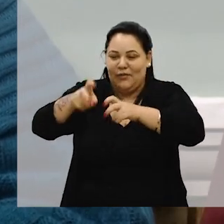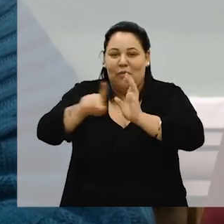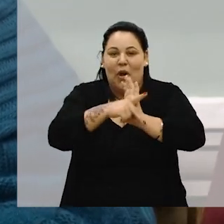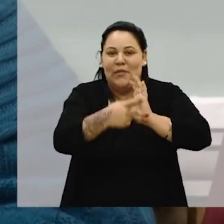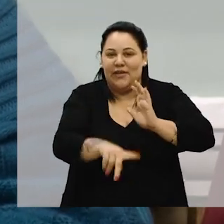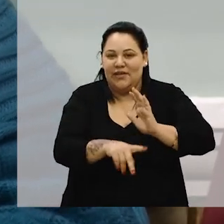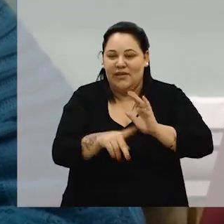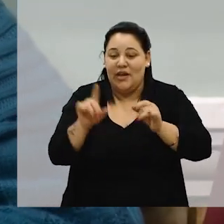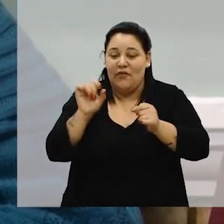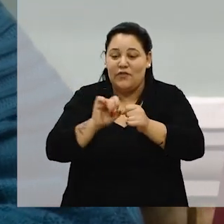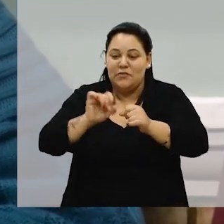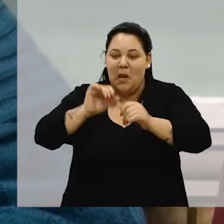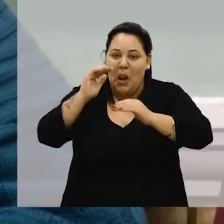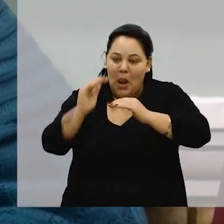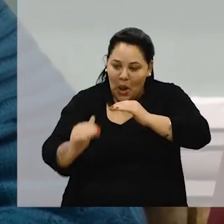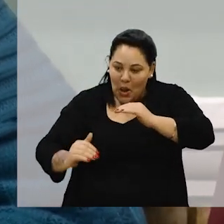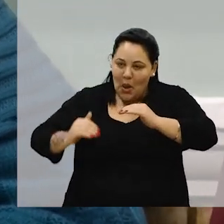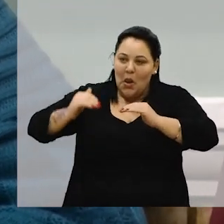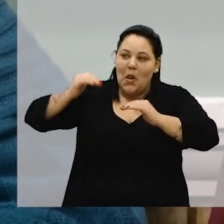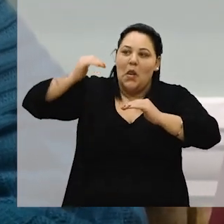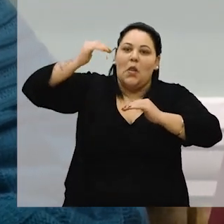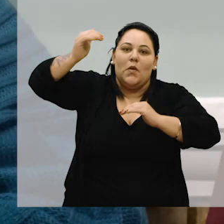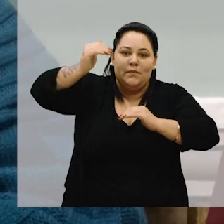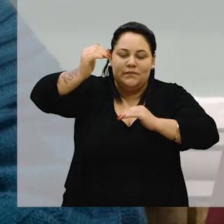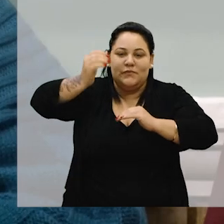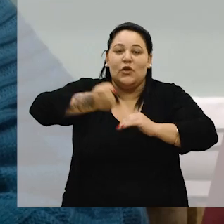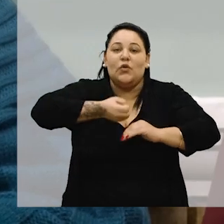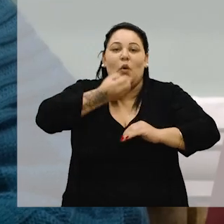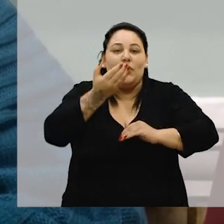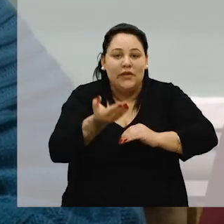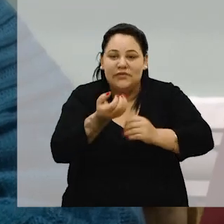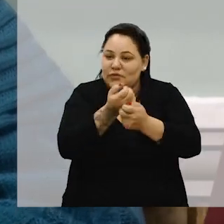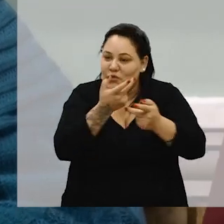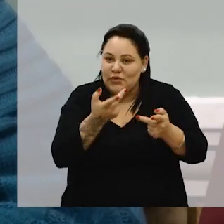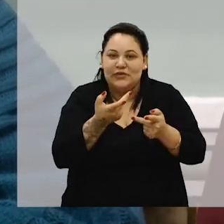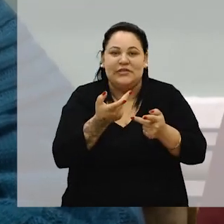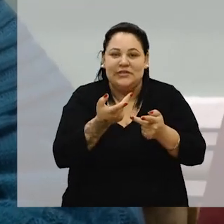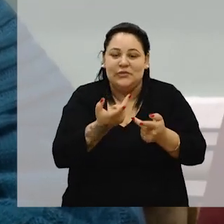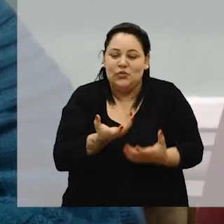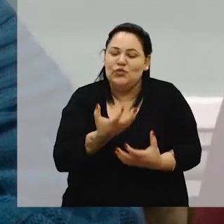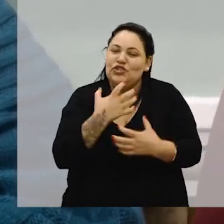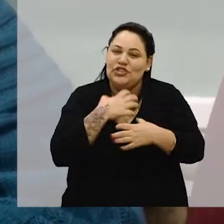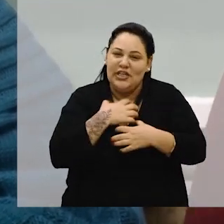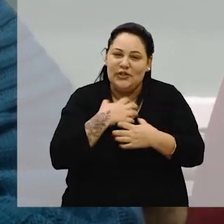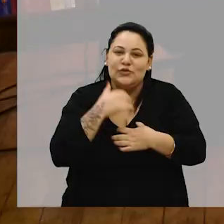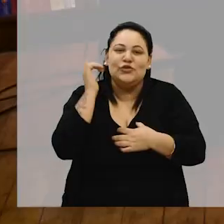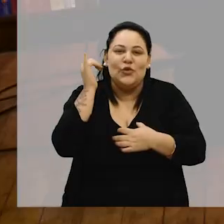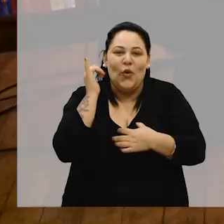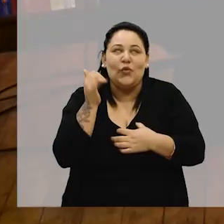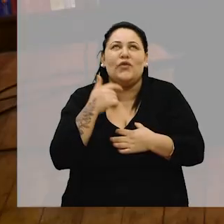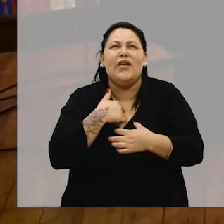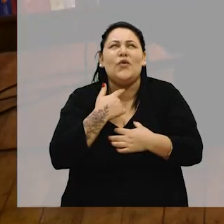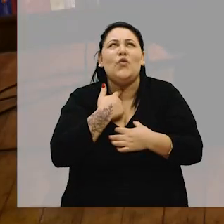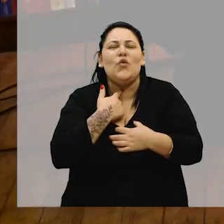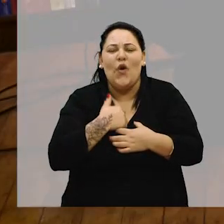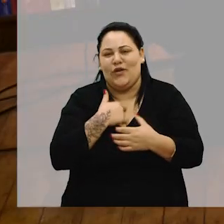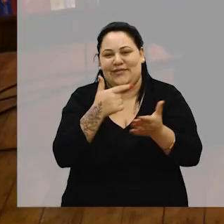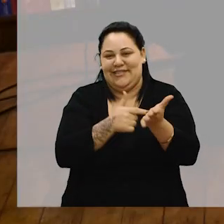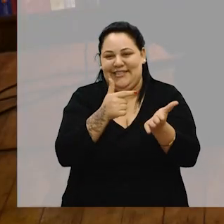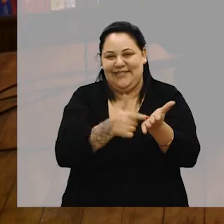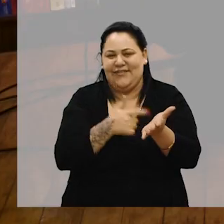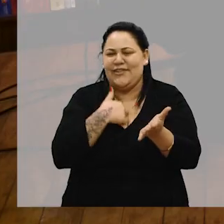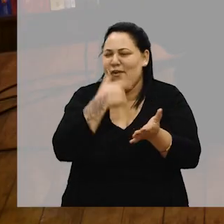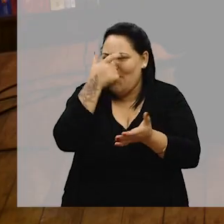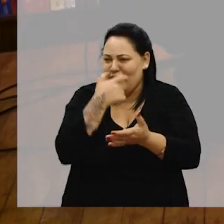salto de 100 anos na história de Isabela, contando alguma coisinha em forma de conto. Eu gosto muito desse